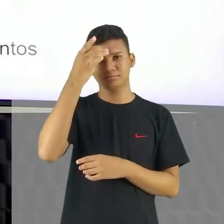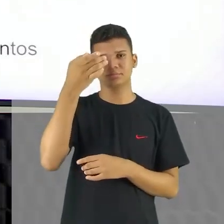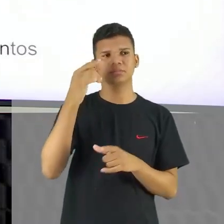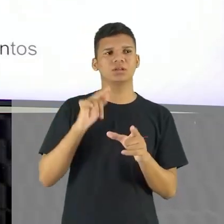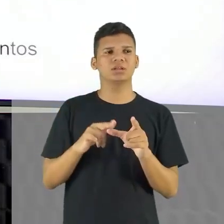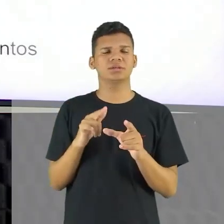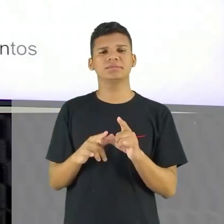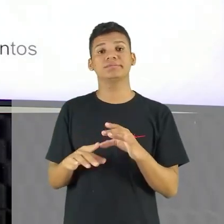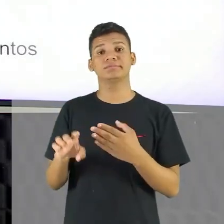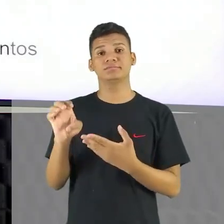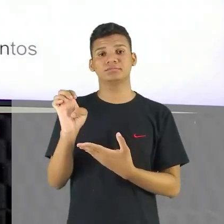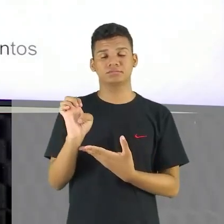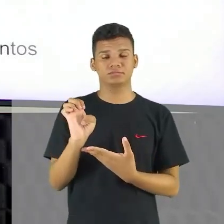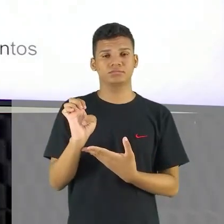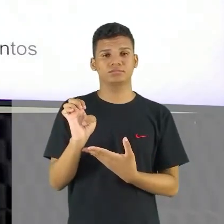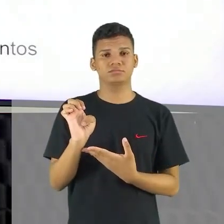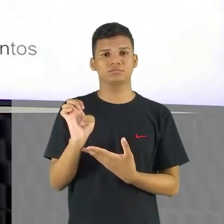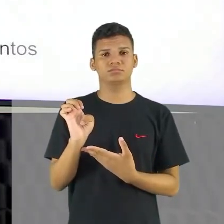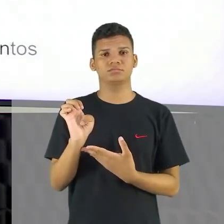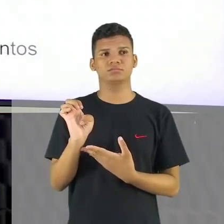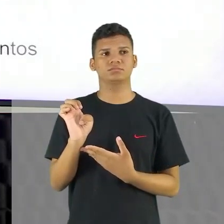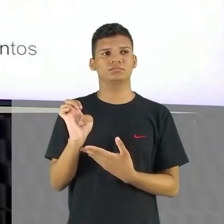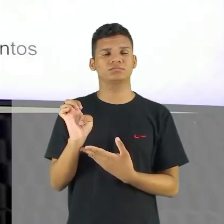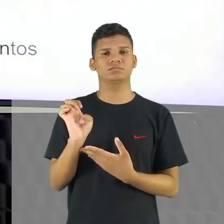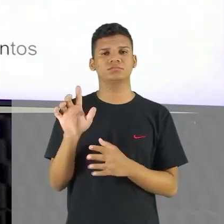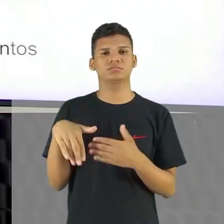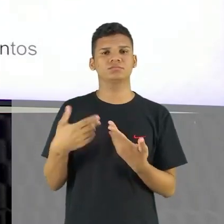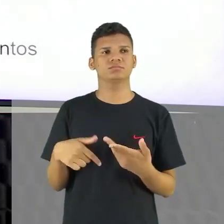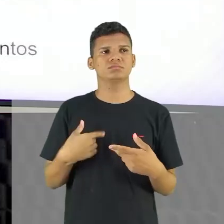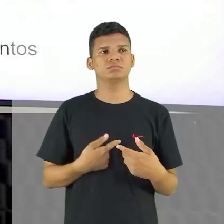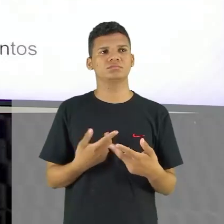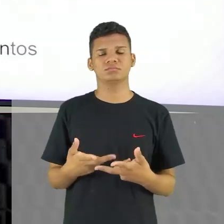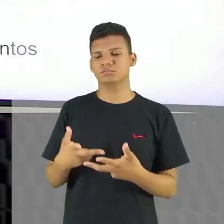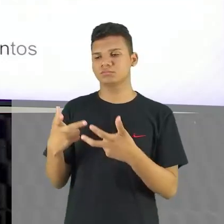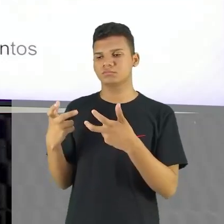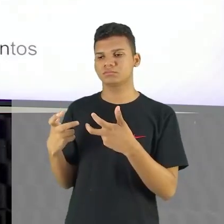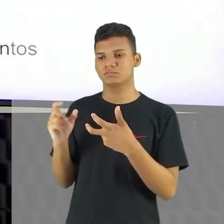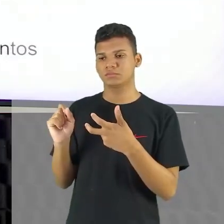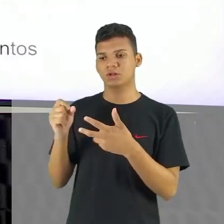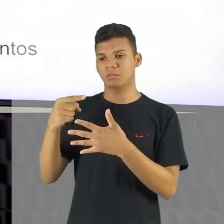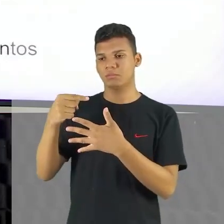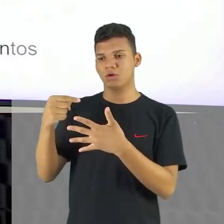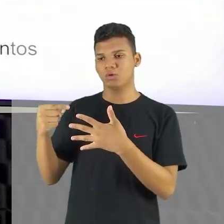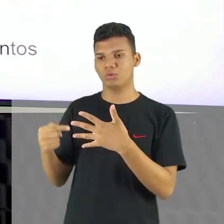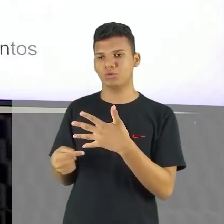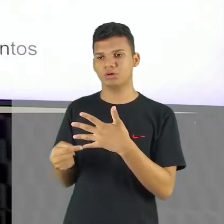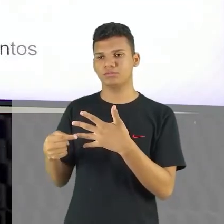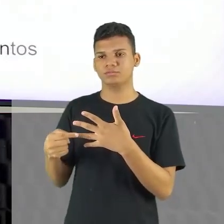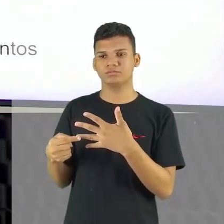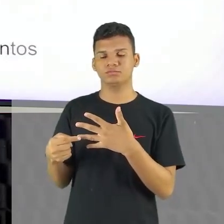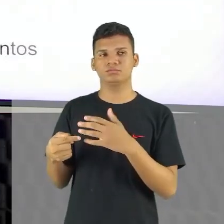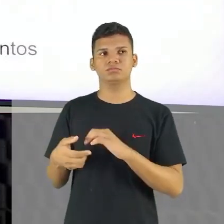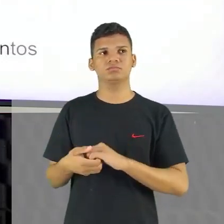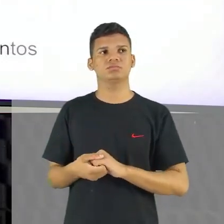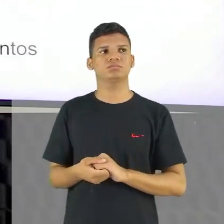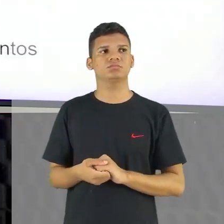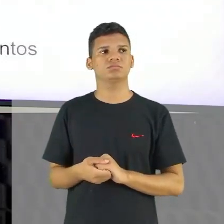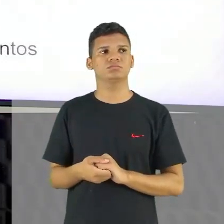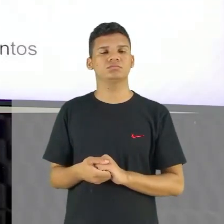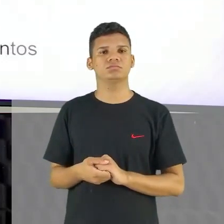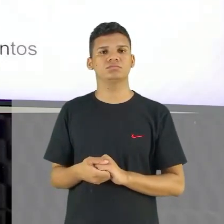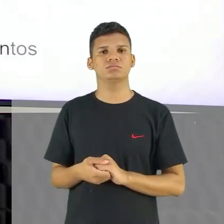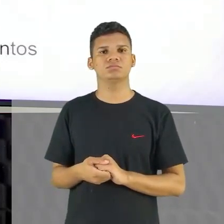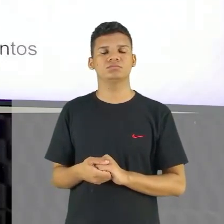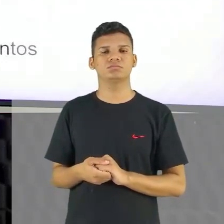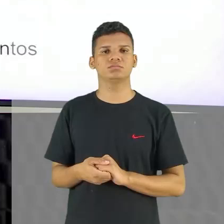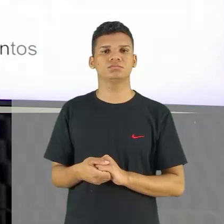previsibilidade dos acontecimentos. Então, vamos ver o comando. Olha só. A estranha potência das palavras é